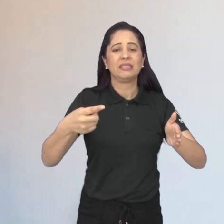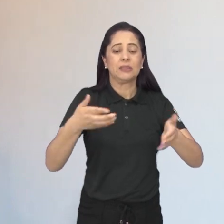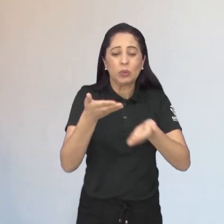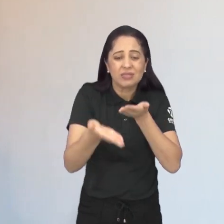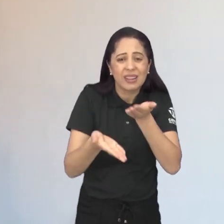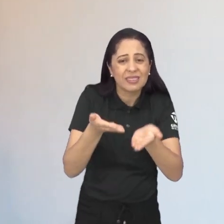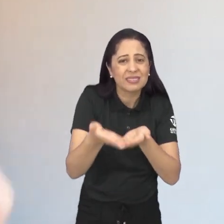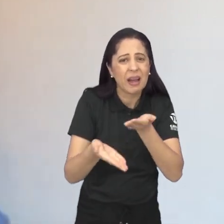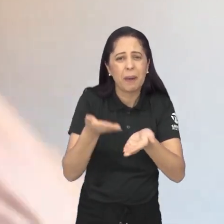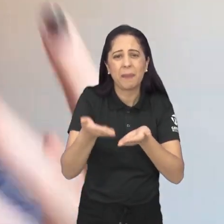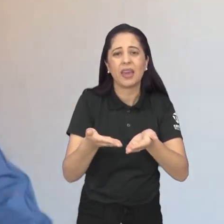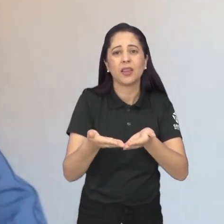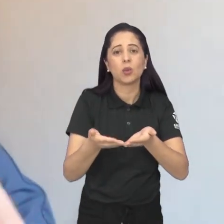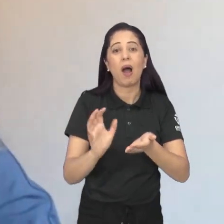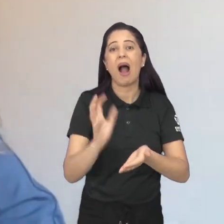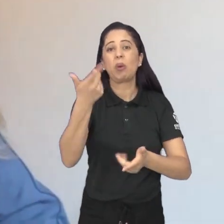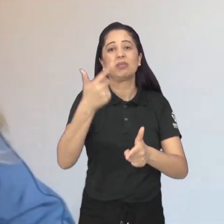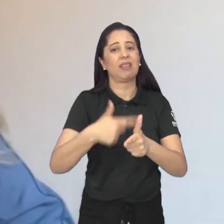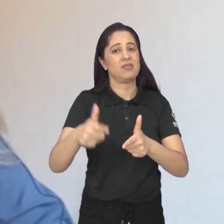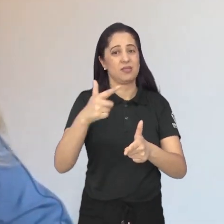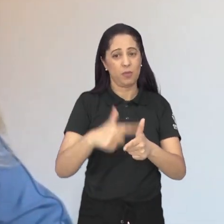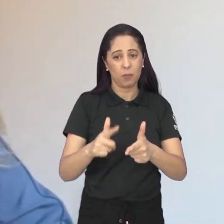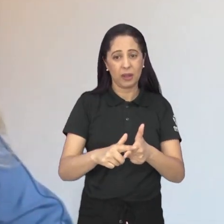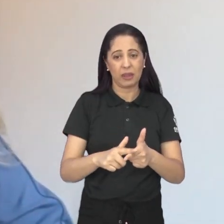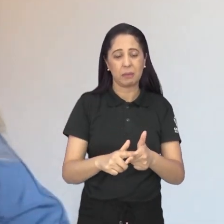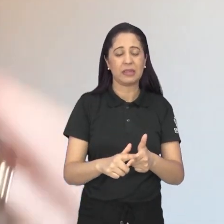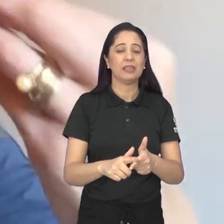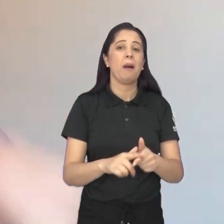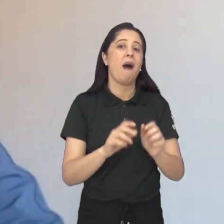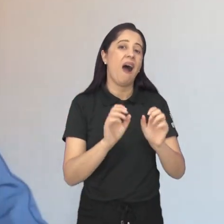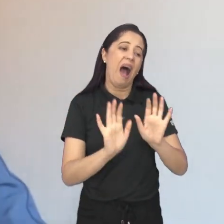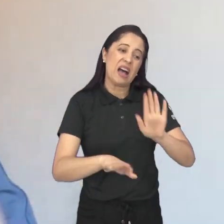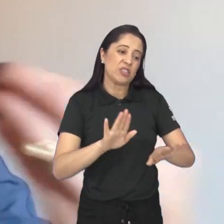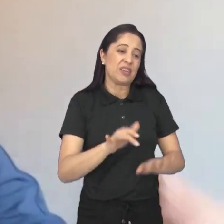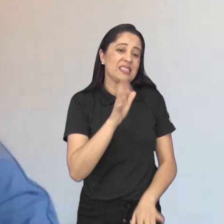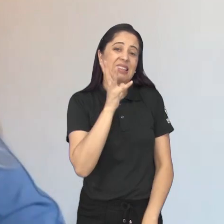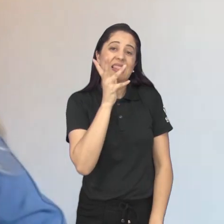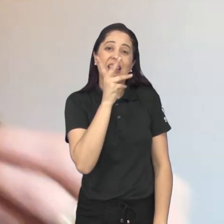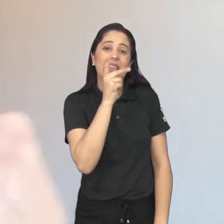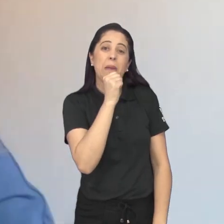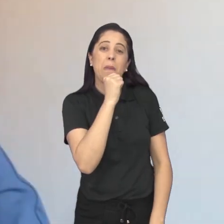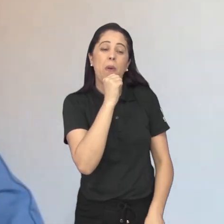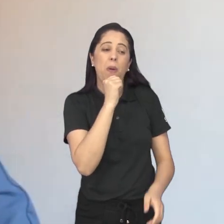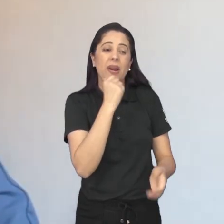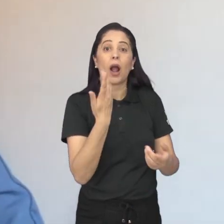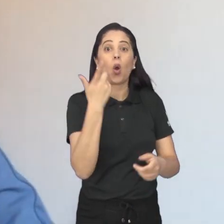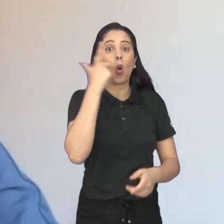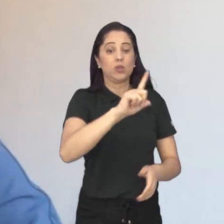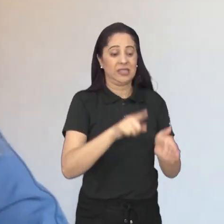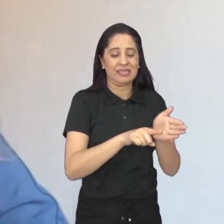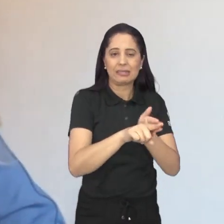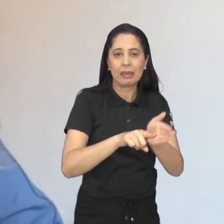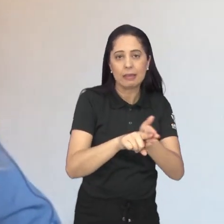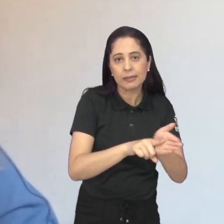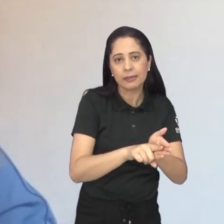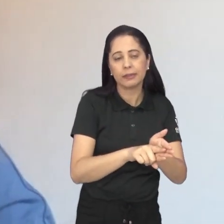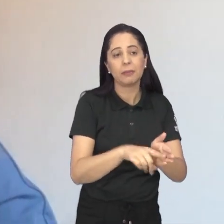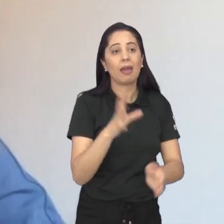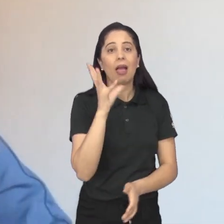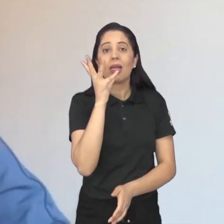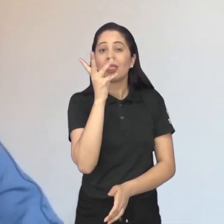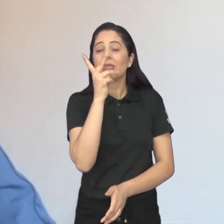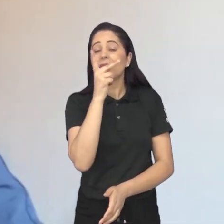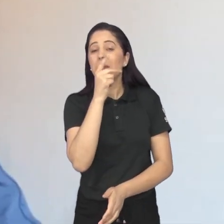começar o tratamento, inúmeros problemas podem surgir. Então ele pode demorar muitas vezes para conseguir fazer um exame, ele pode demorar para fazer